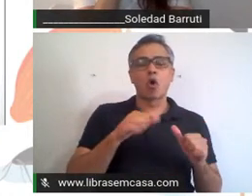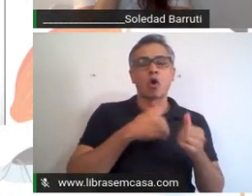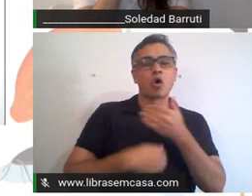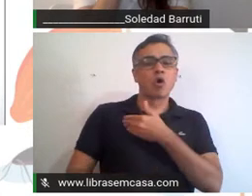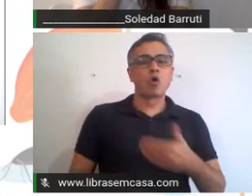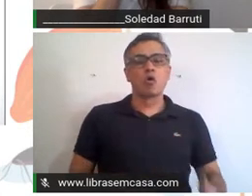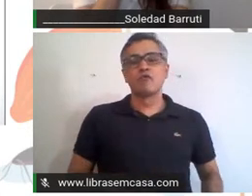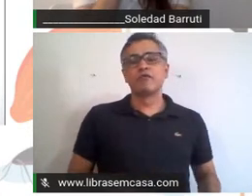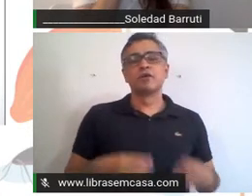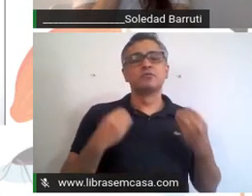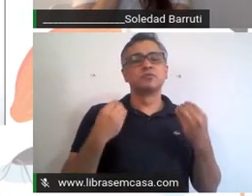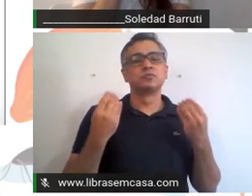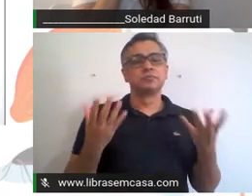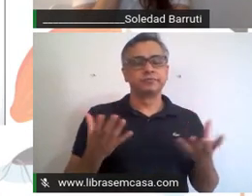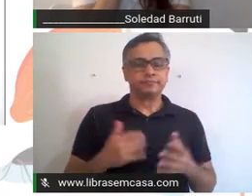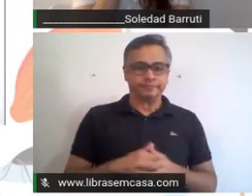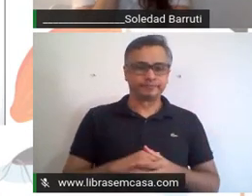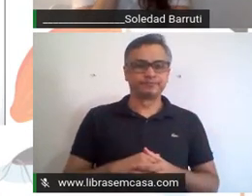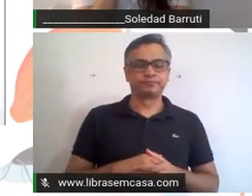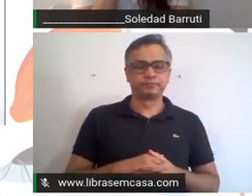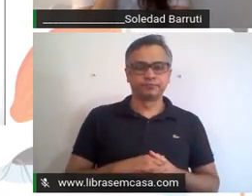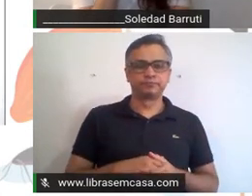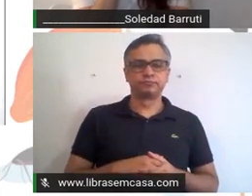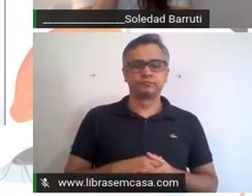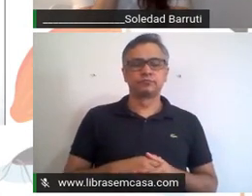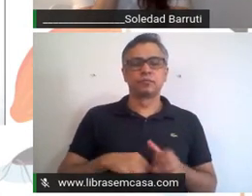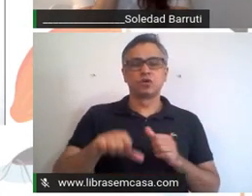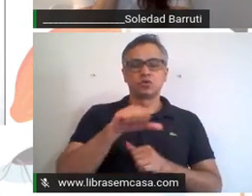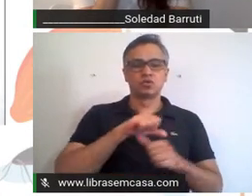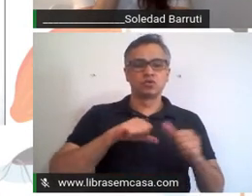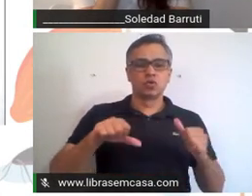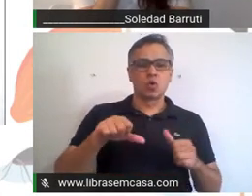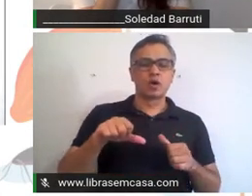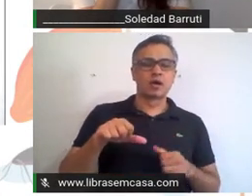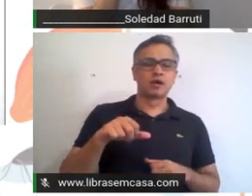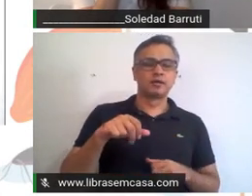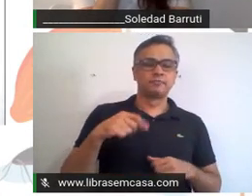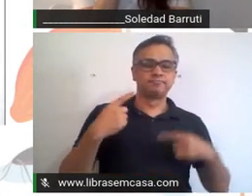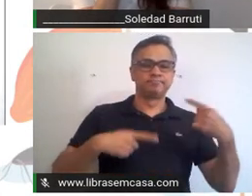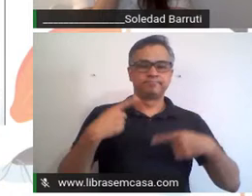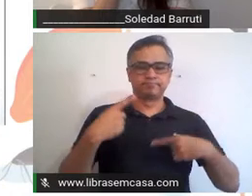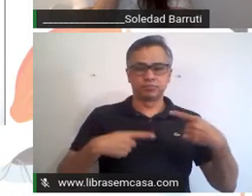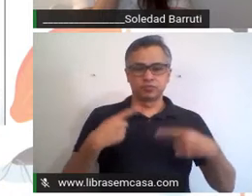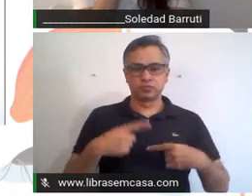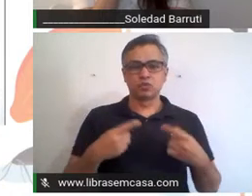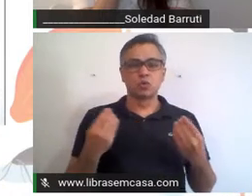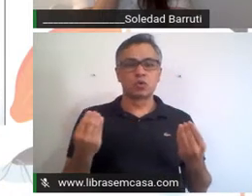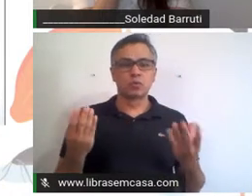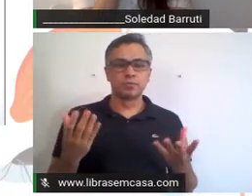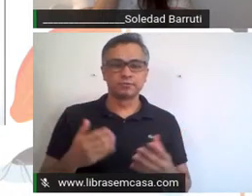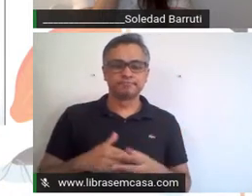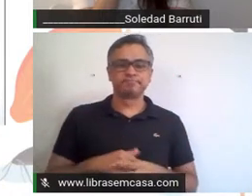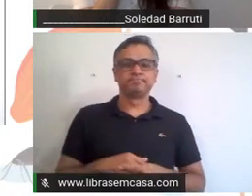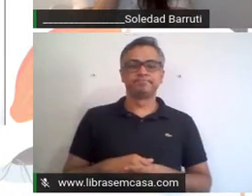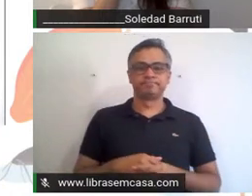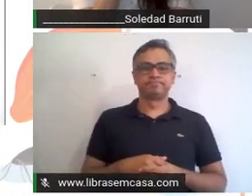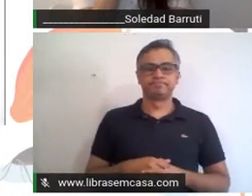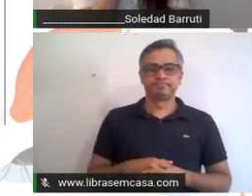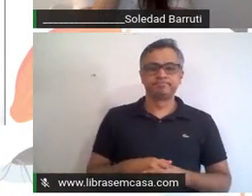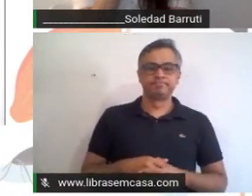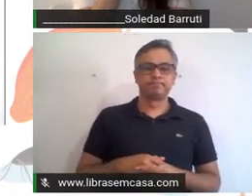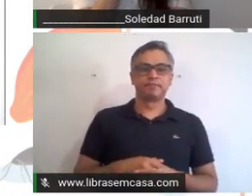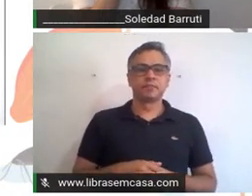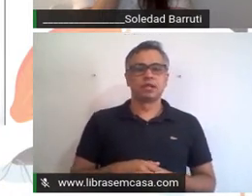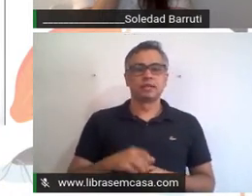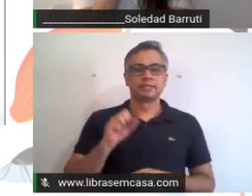também com o que o Paulo estava falando, essas, né, trocas políticas. E se o PNATER, né, que é a Política Nacional de Assistência, de Assistência